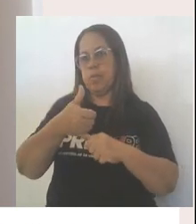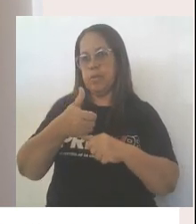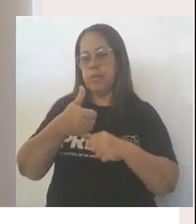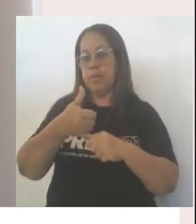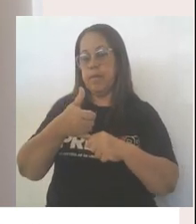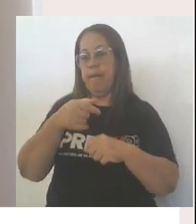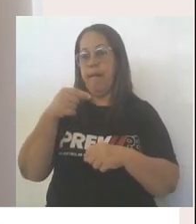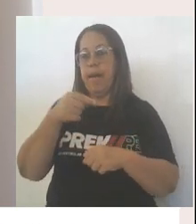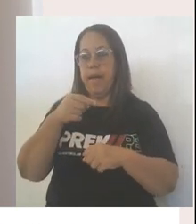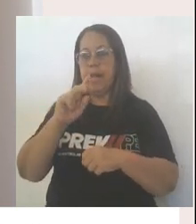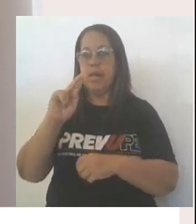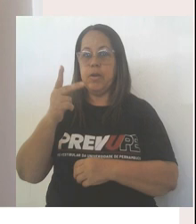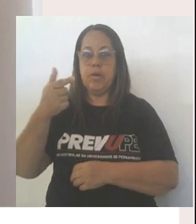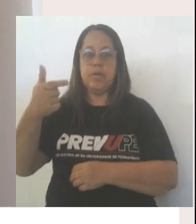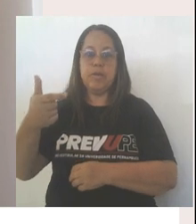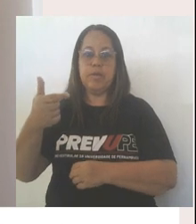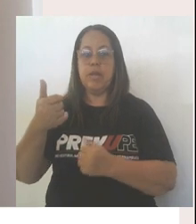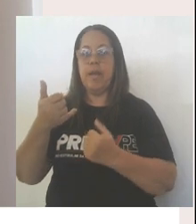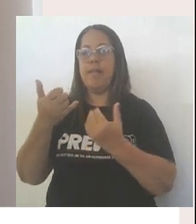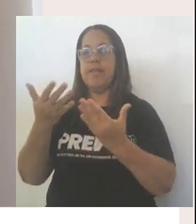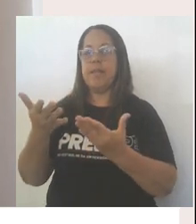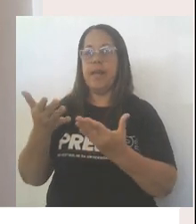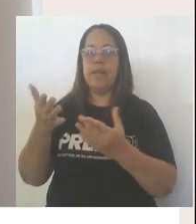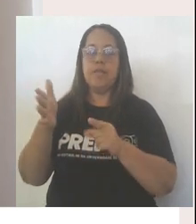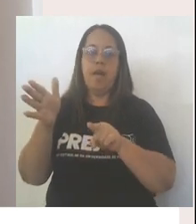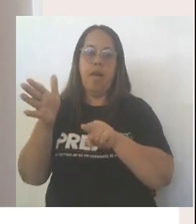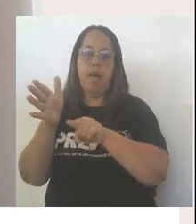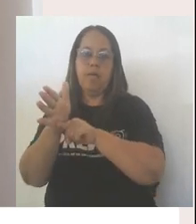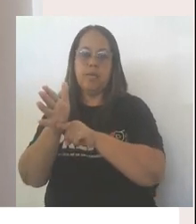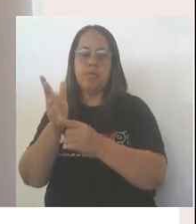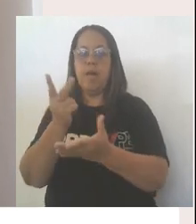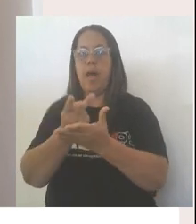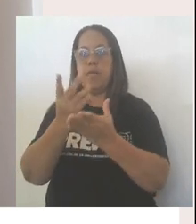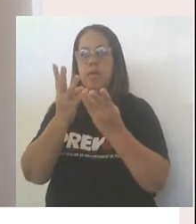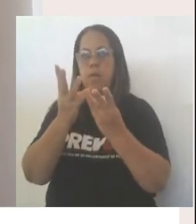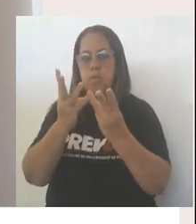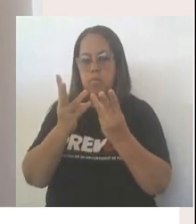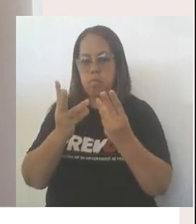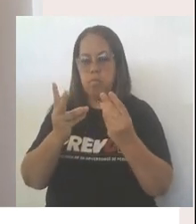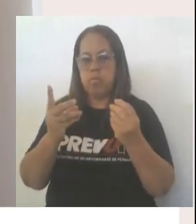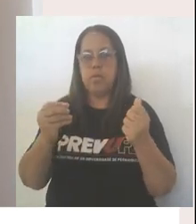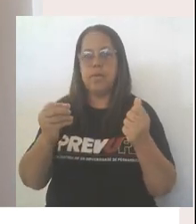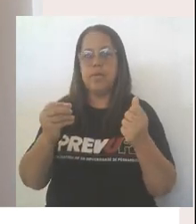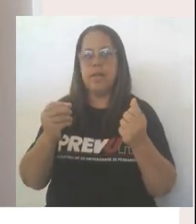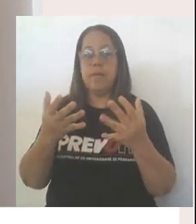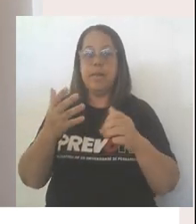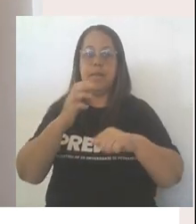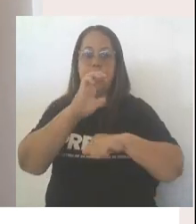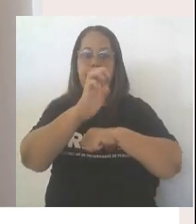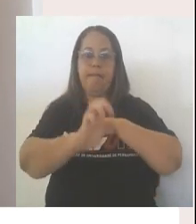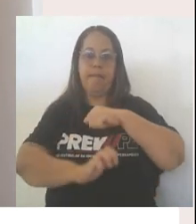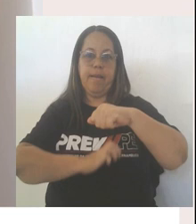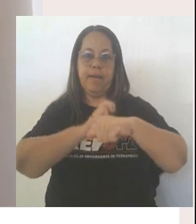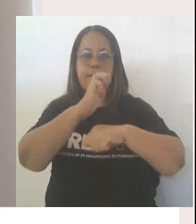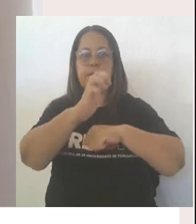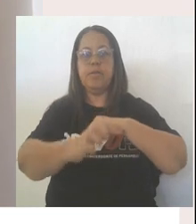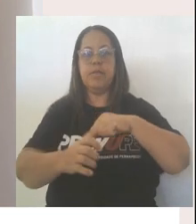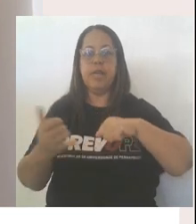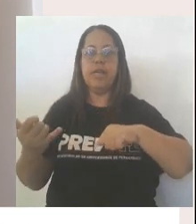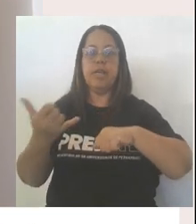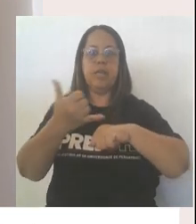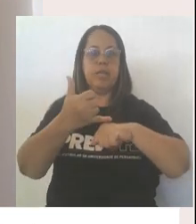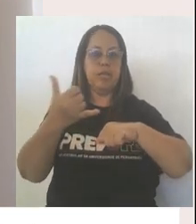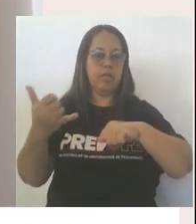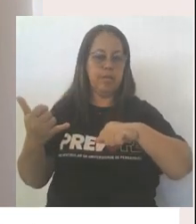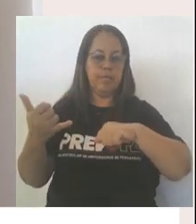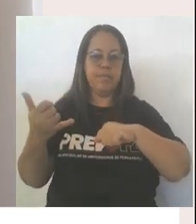o hidrogênio é fornecido ao ânodo, onde sofre oxidação, liberando elétrons e íons de hidrogênio. No